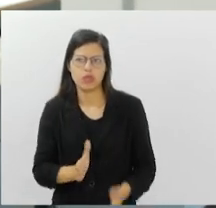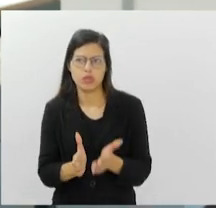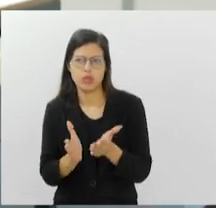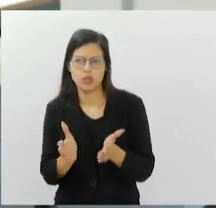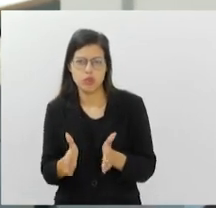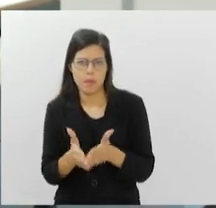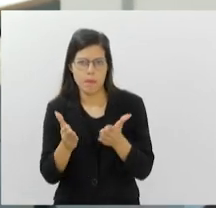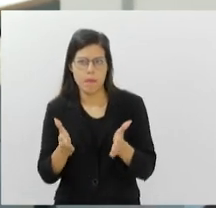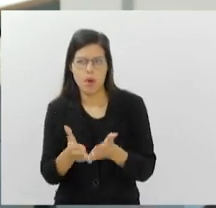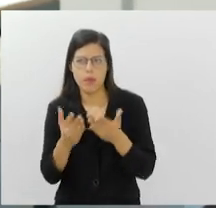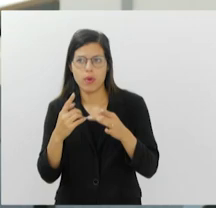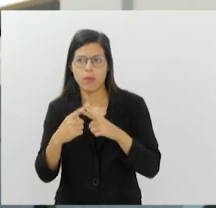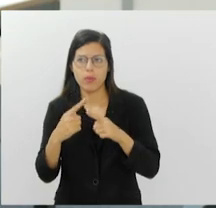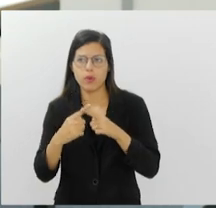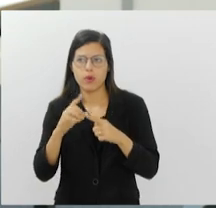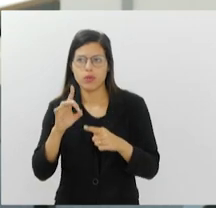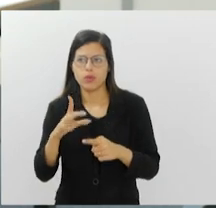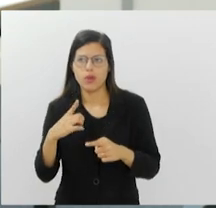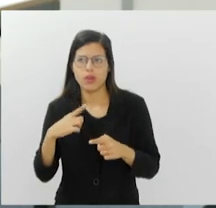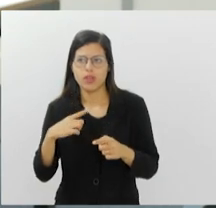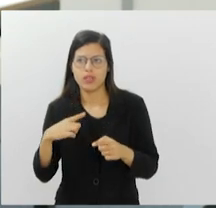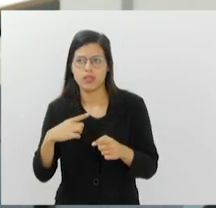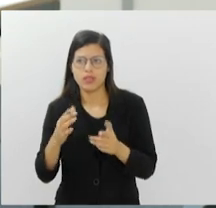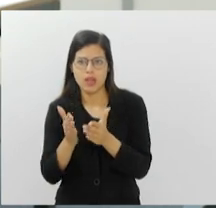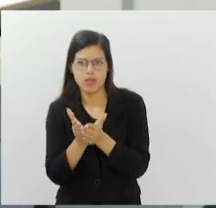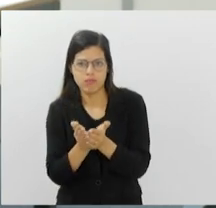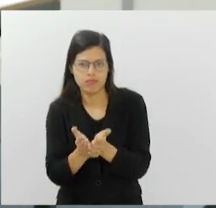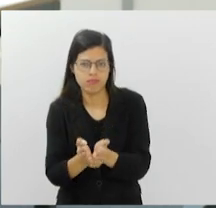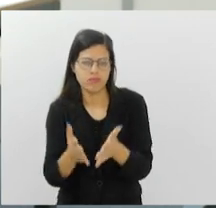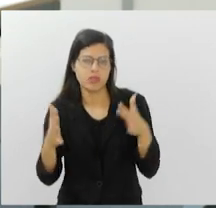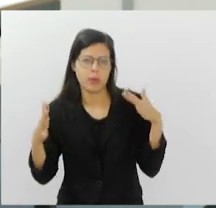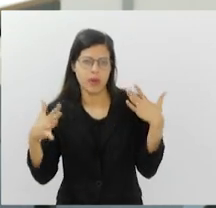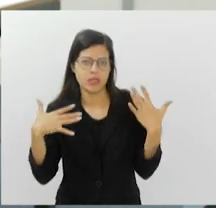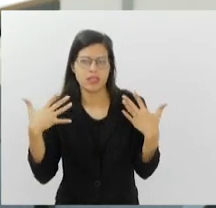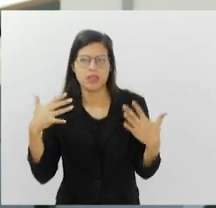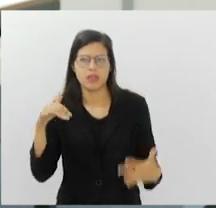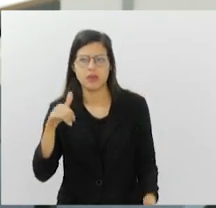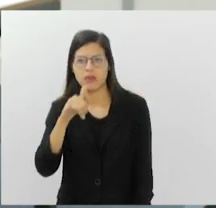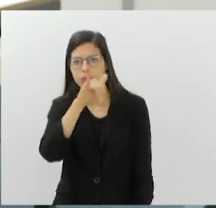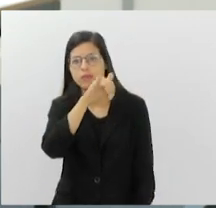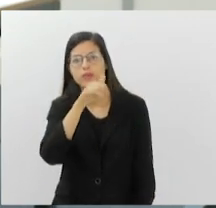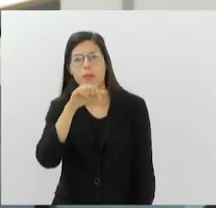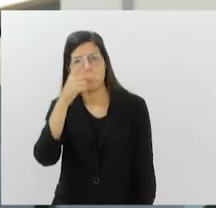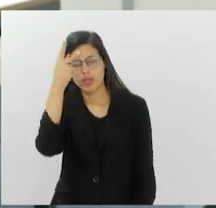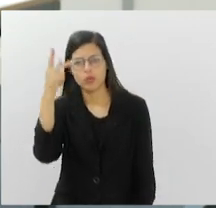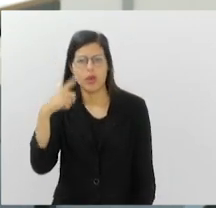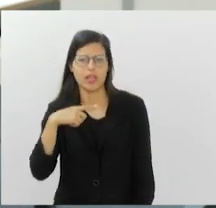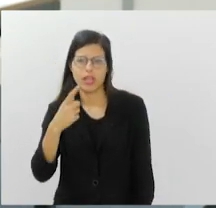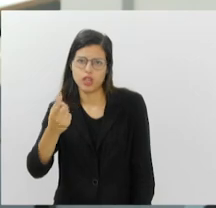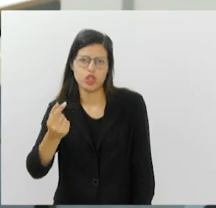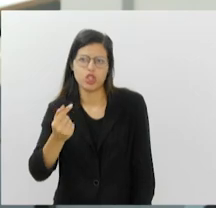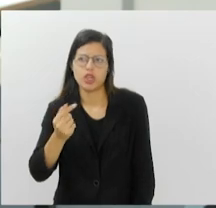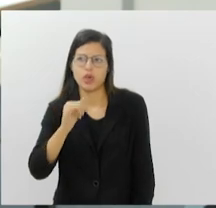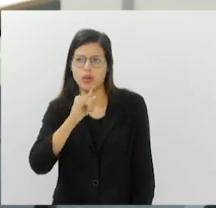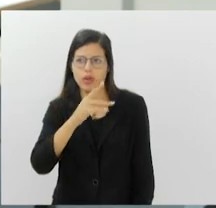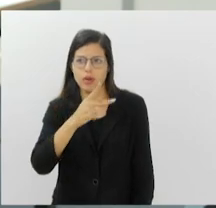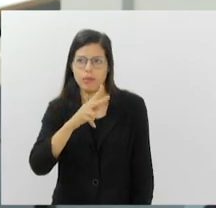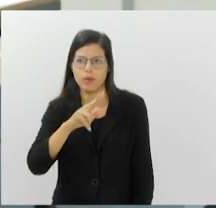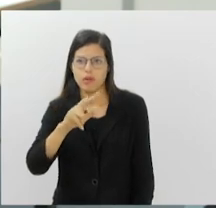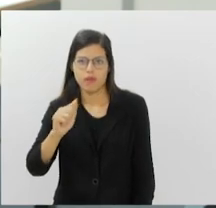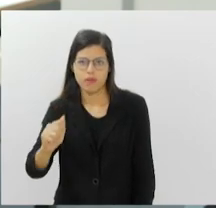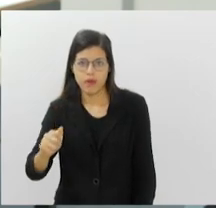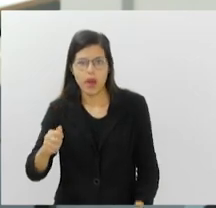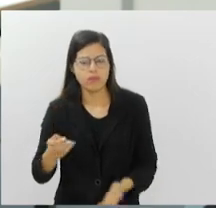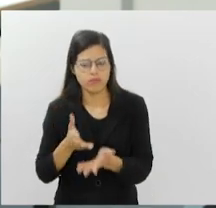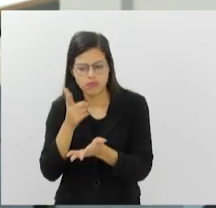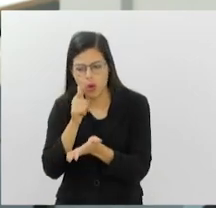passeio e avião executivo quem tem dinheiro. E o IPVA é para distribuir esse recurso para a fonte de tesouro, para fazer políticas públicas